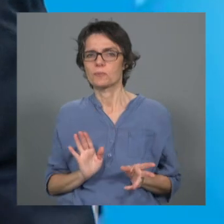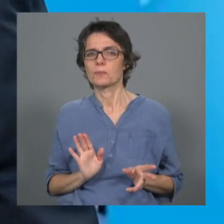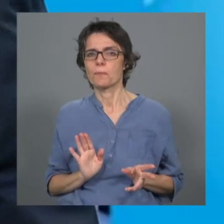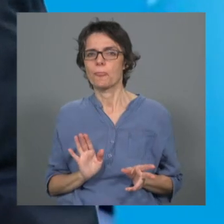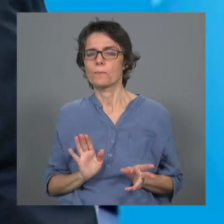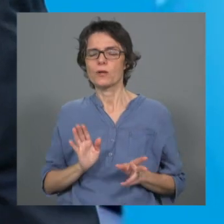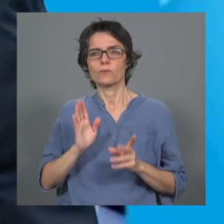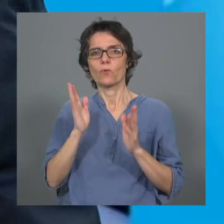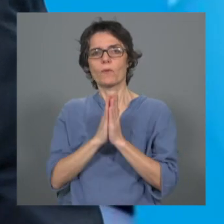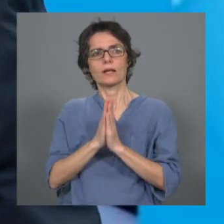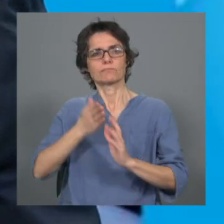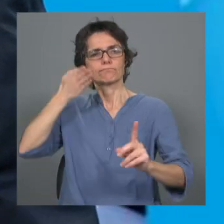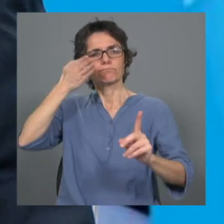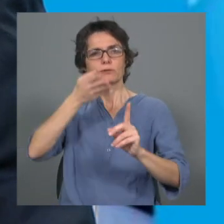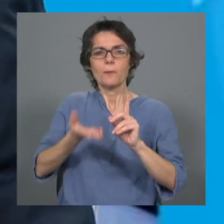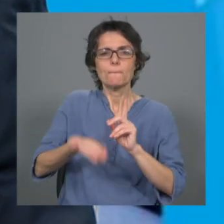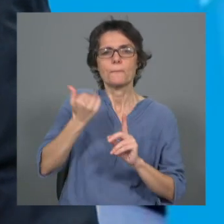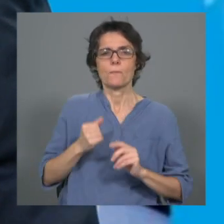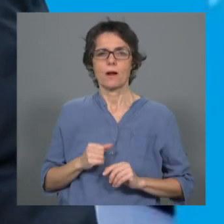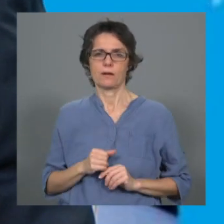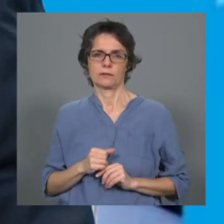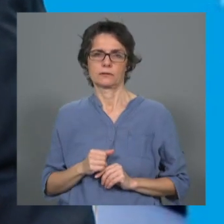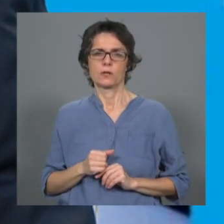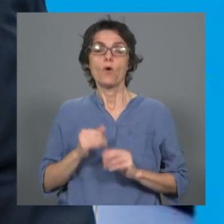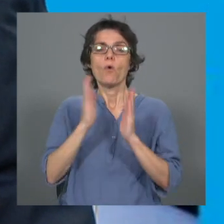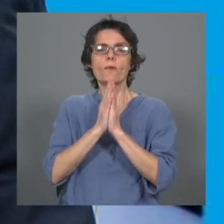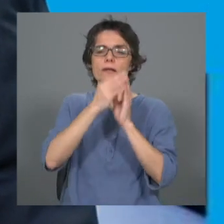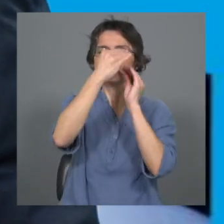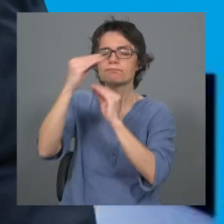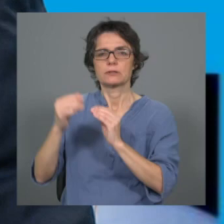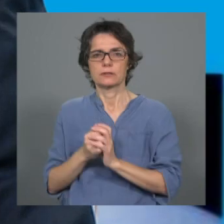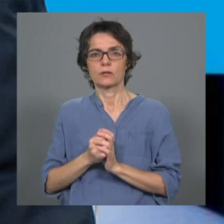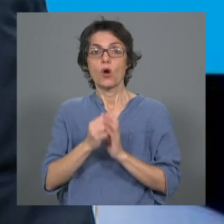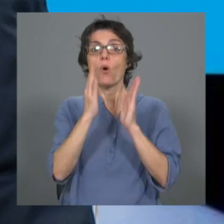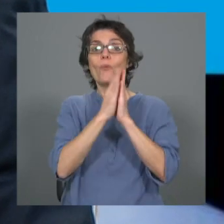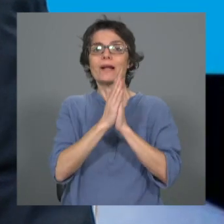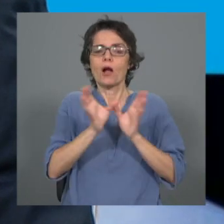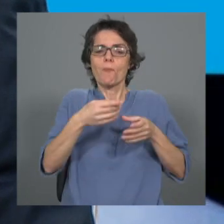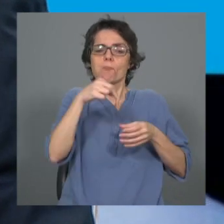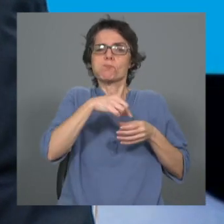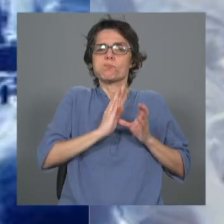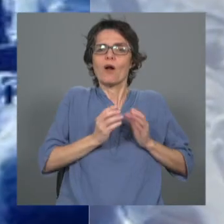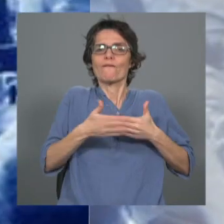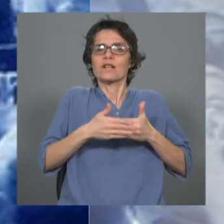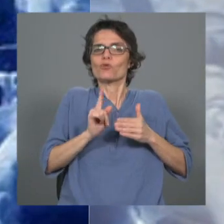mais missionária, mais evangelizadora, que sai e que vai ao encontro dos outros. No fundo, sintetizava assim.